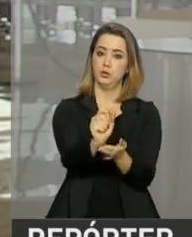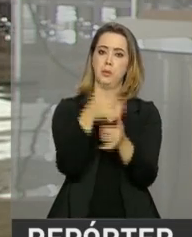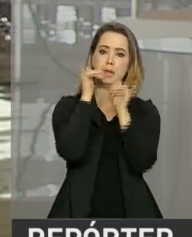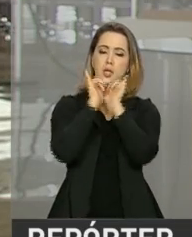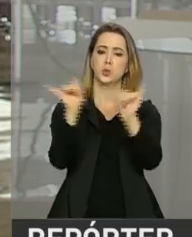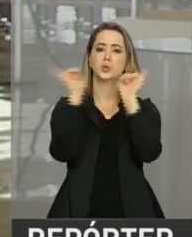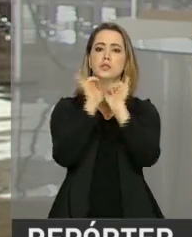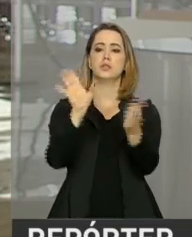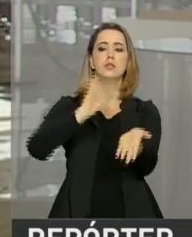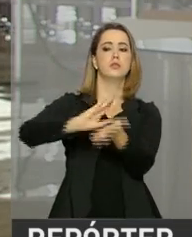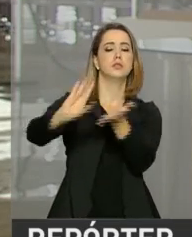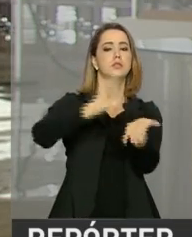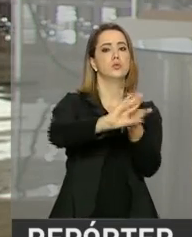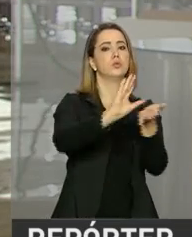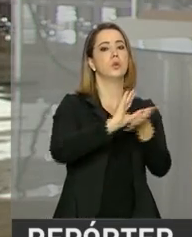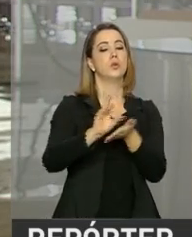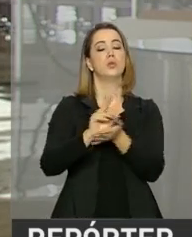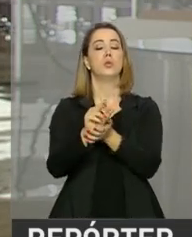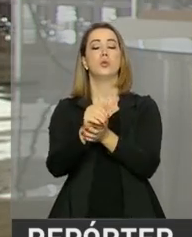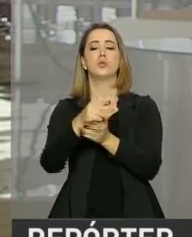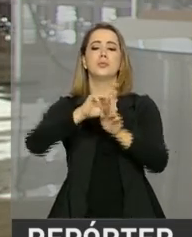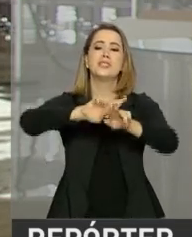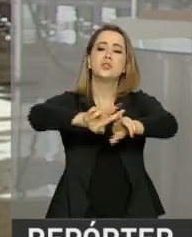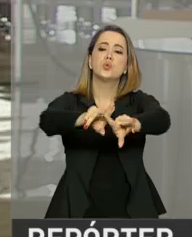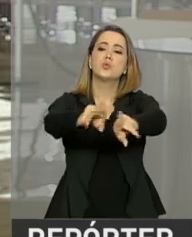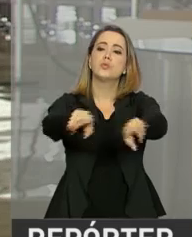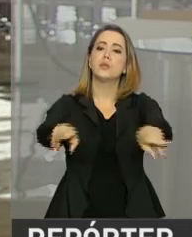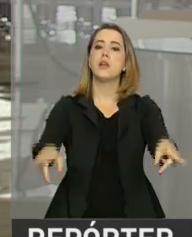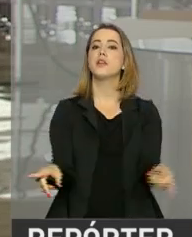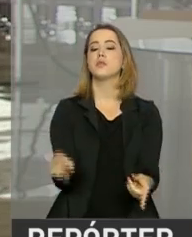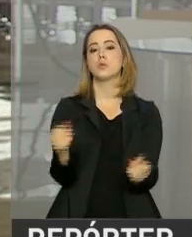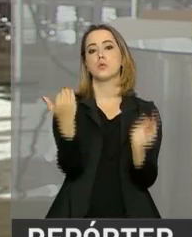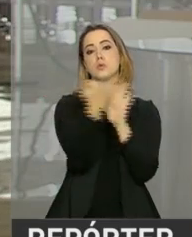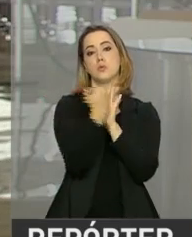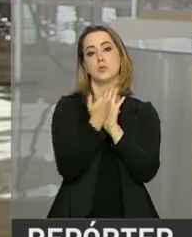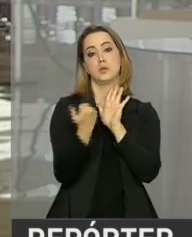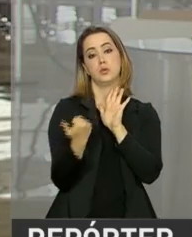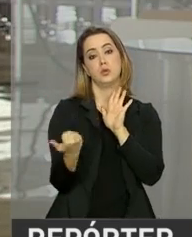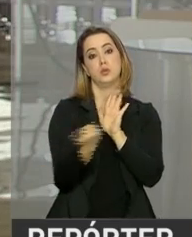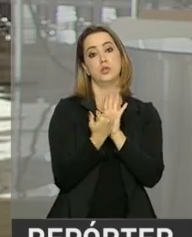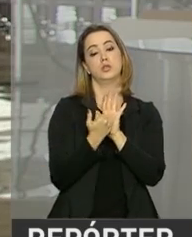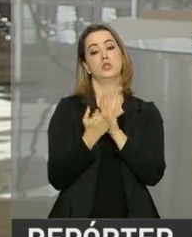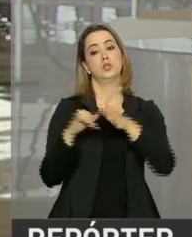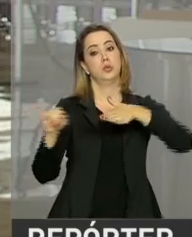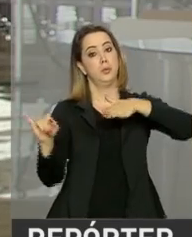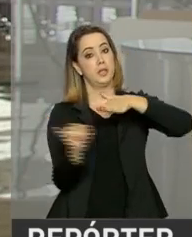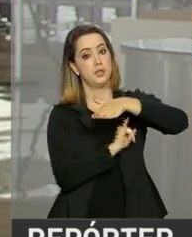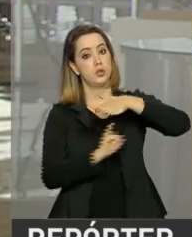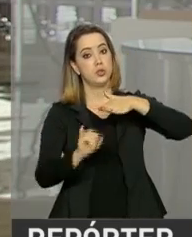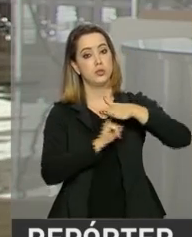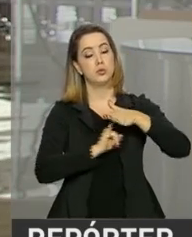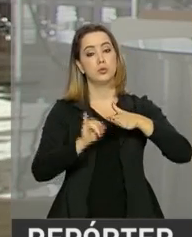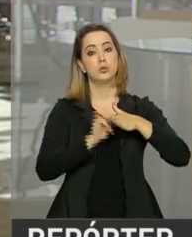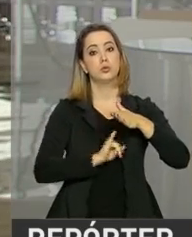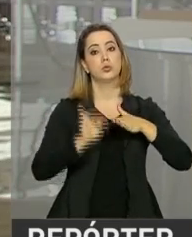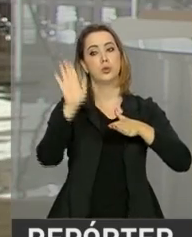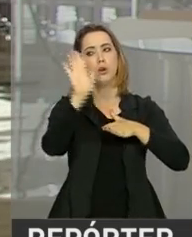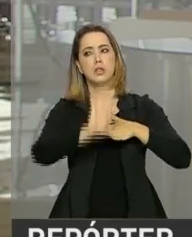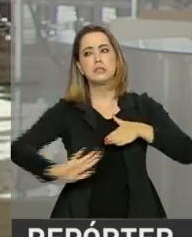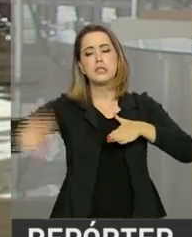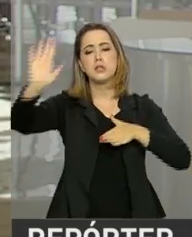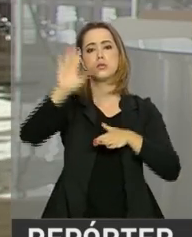os recursos para 101 projeto dos institutos nacionais de ciência e tecnologia que é uma rede de